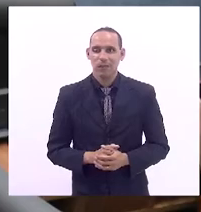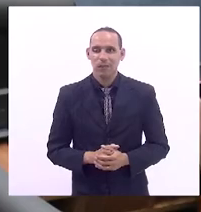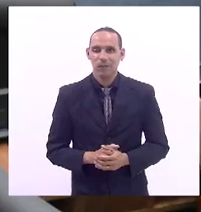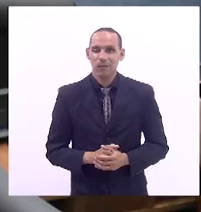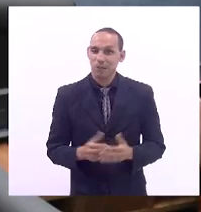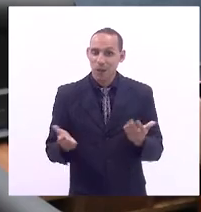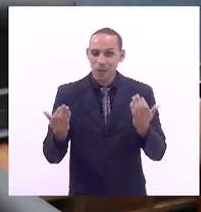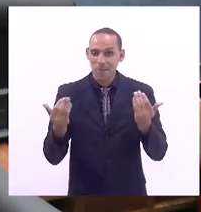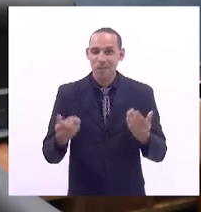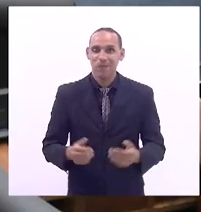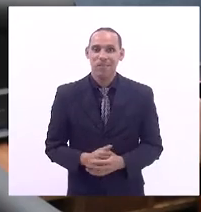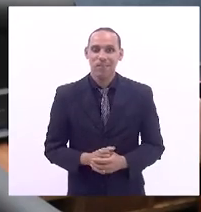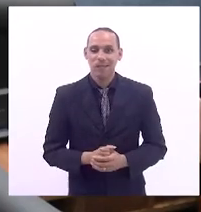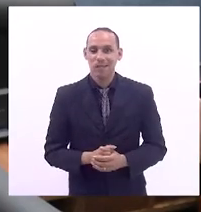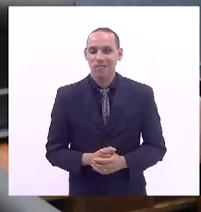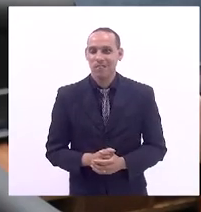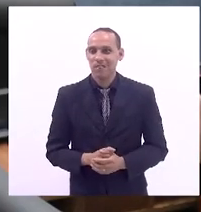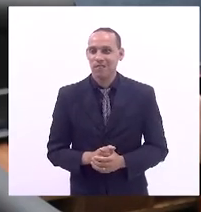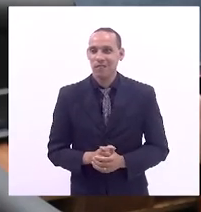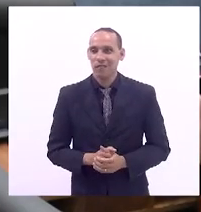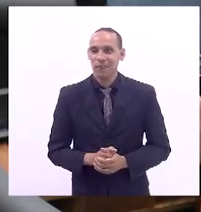e vamo Flash